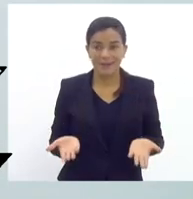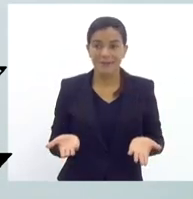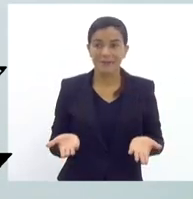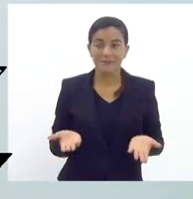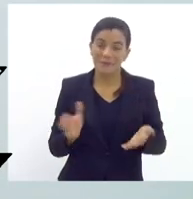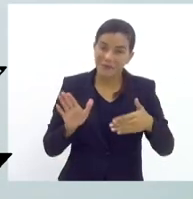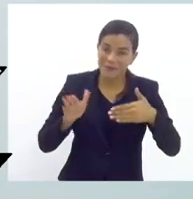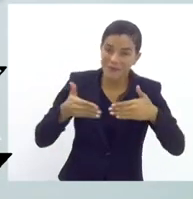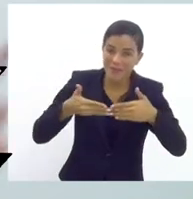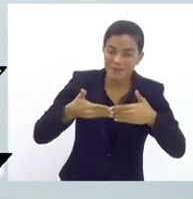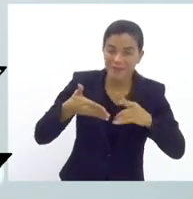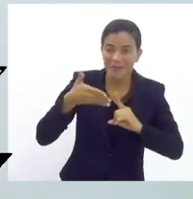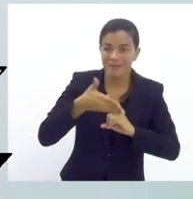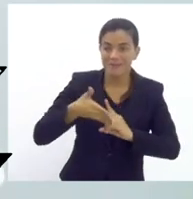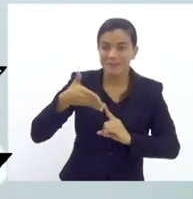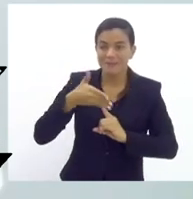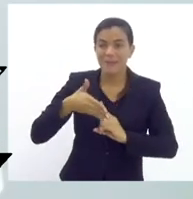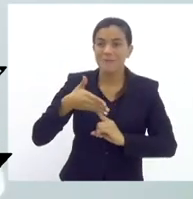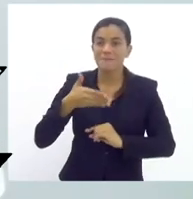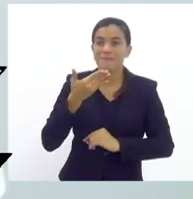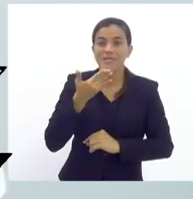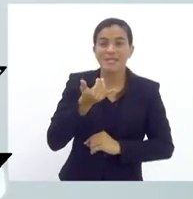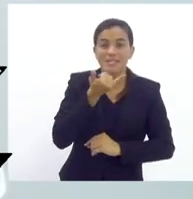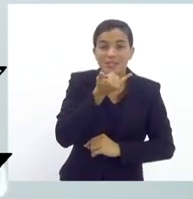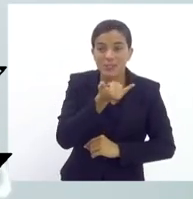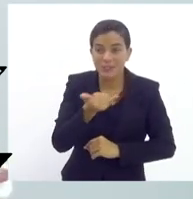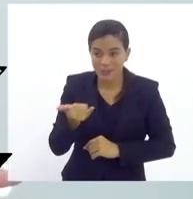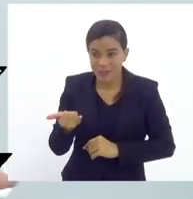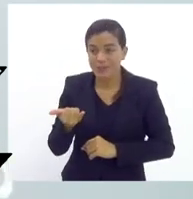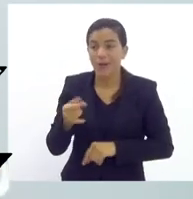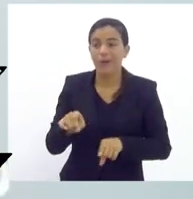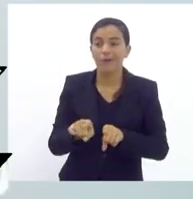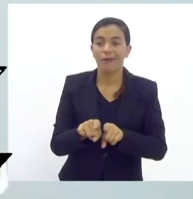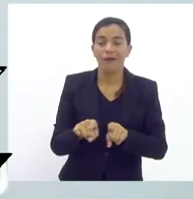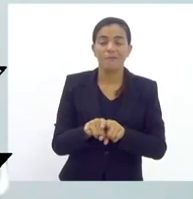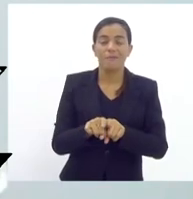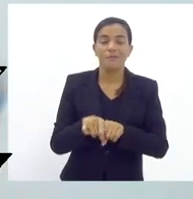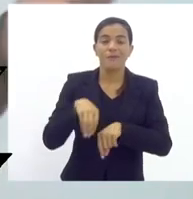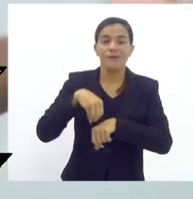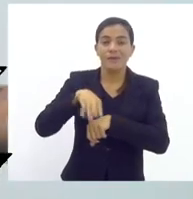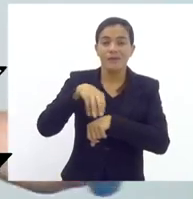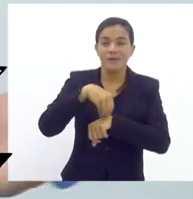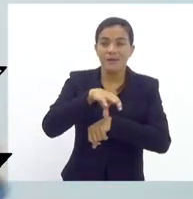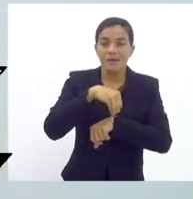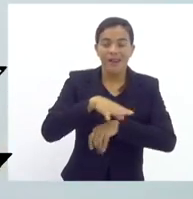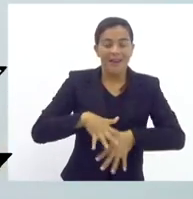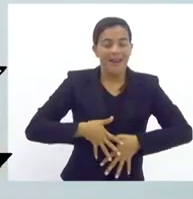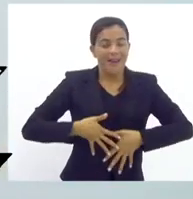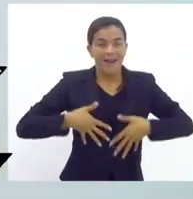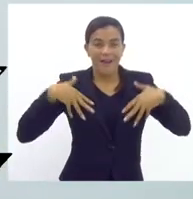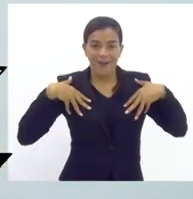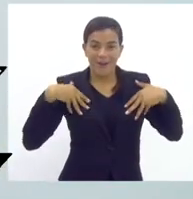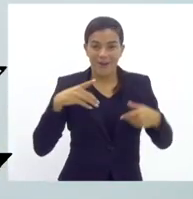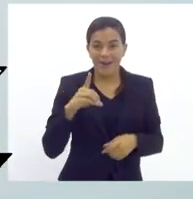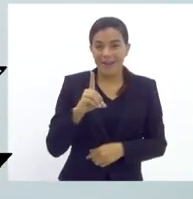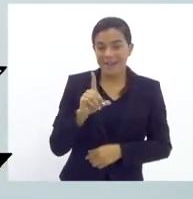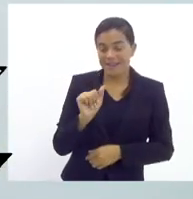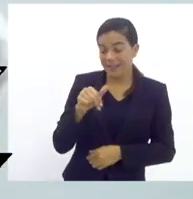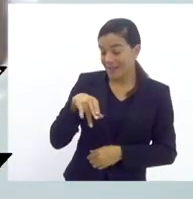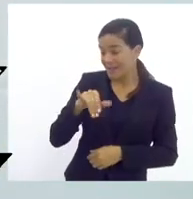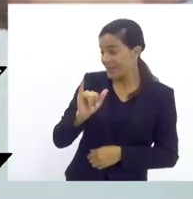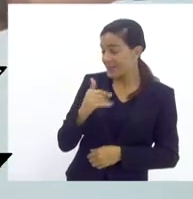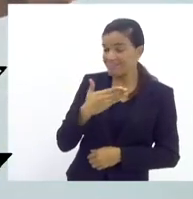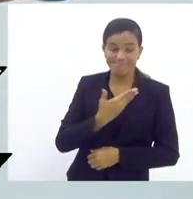terminando mais uma vez pedindo desculpa e colocando para vocês a honra de estar junto com